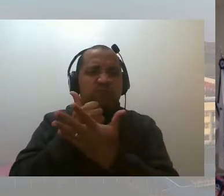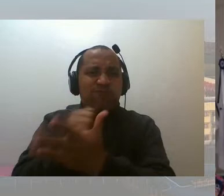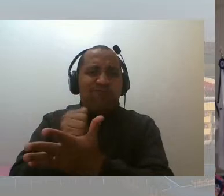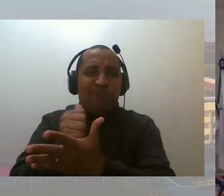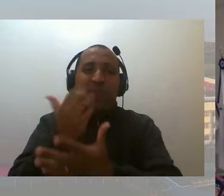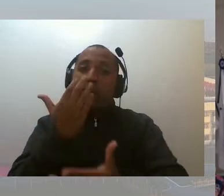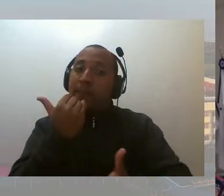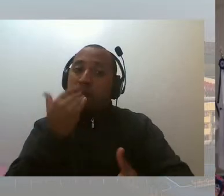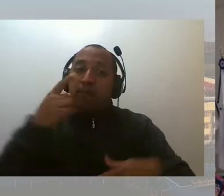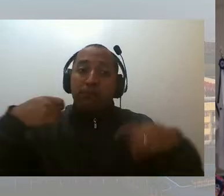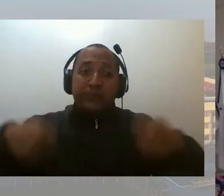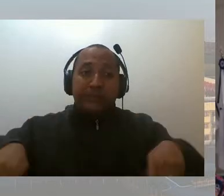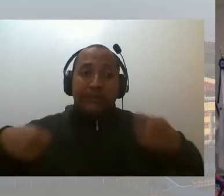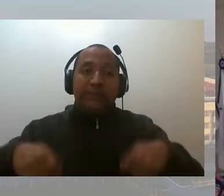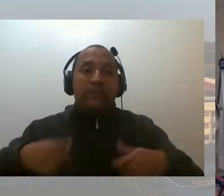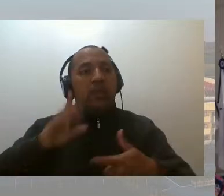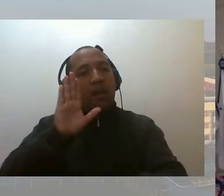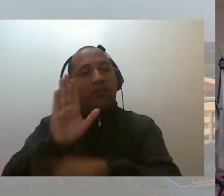que necessitam.